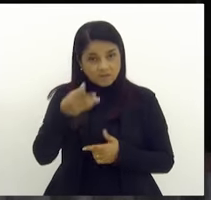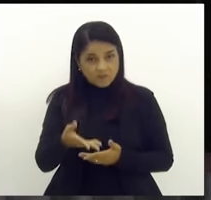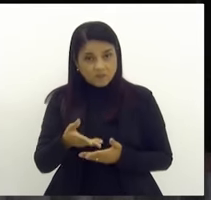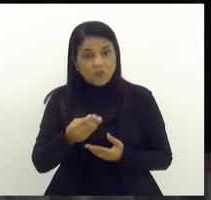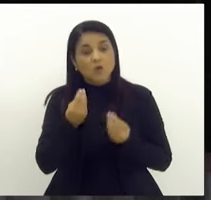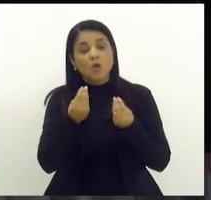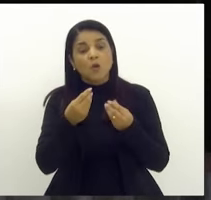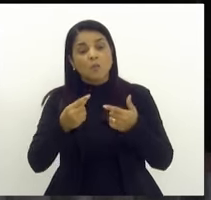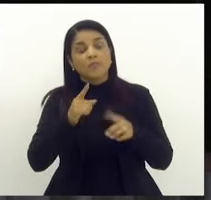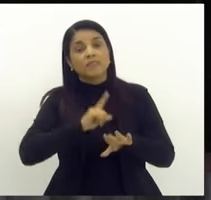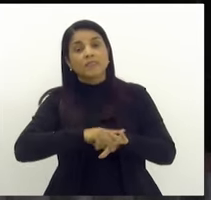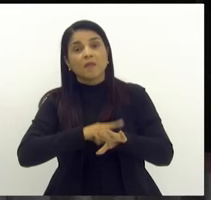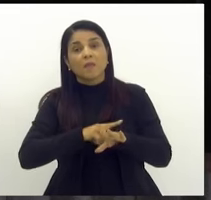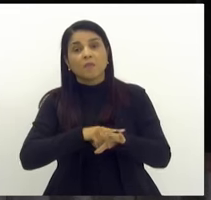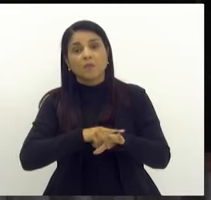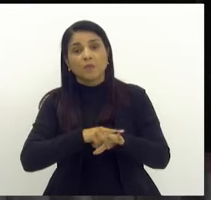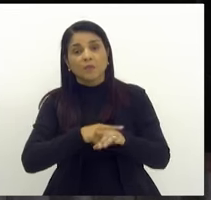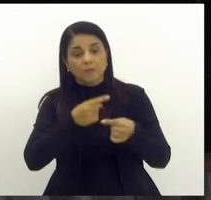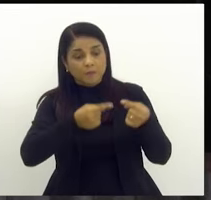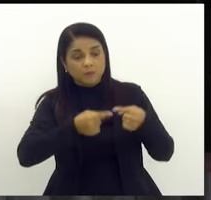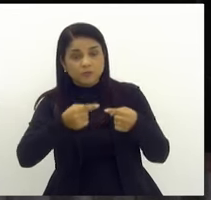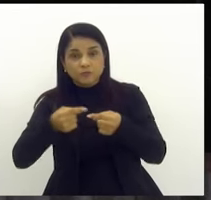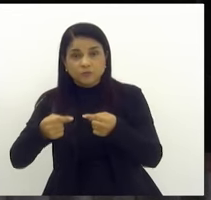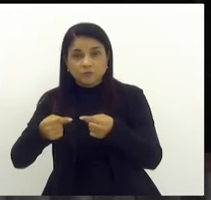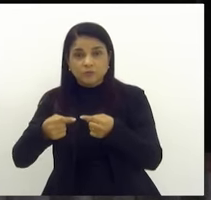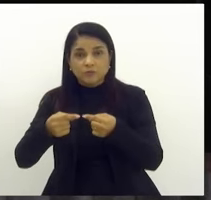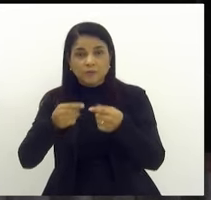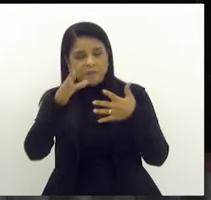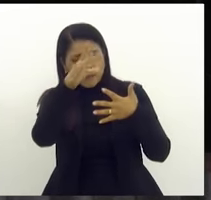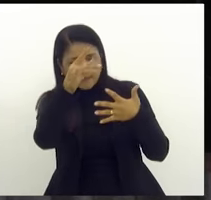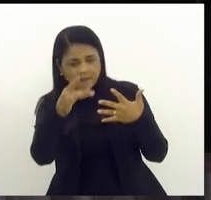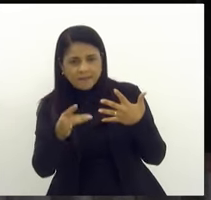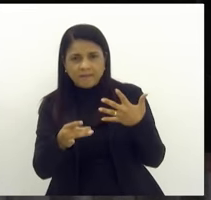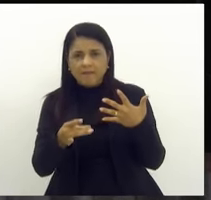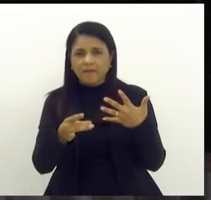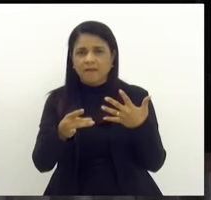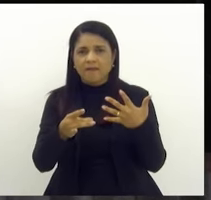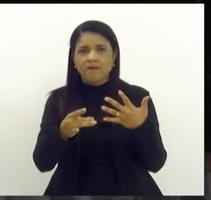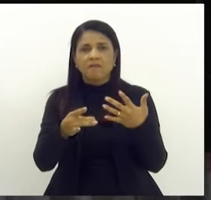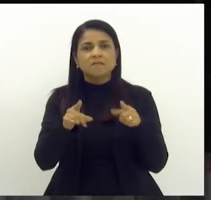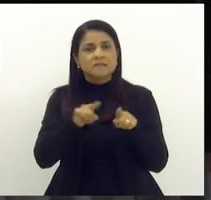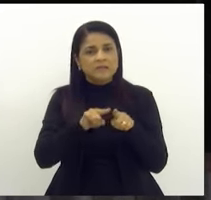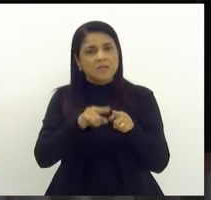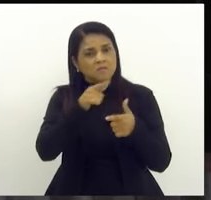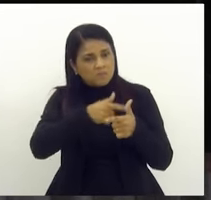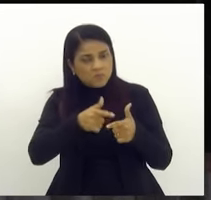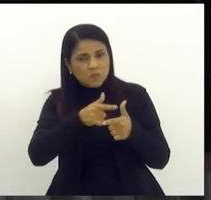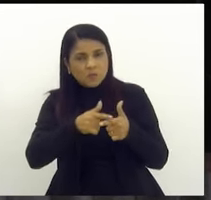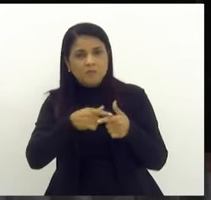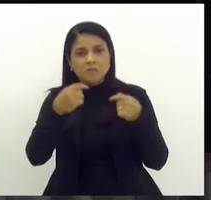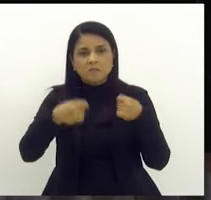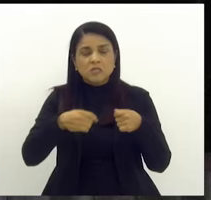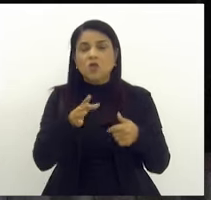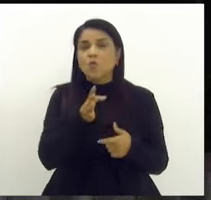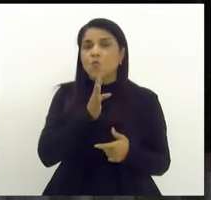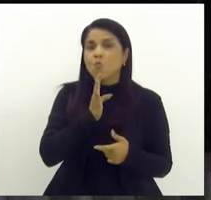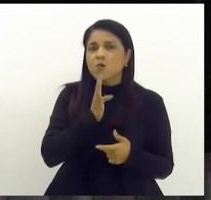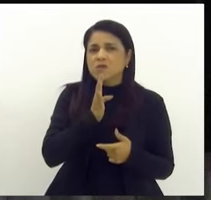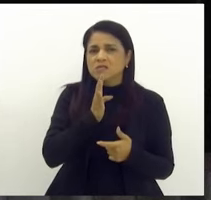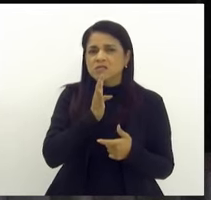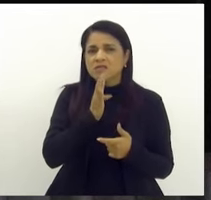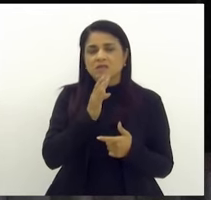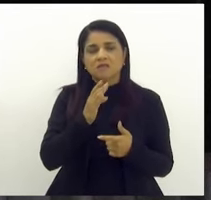tempo você tem para discutir essas emendas para se detalhar até determinadas questões que tem que nós temos que ter conhecimento da própria